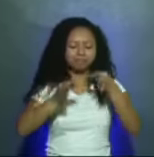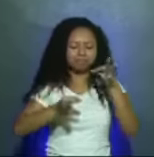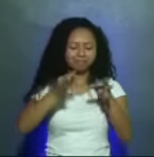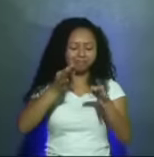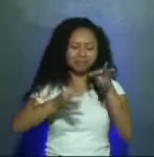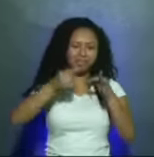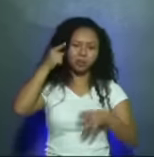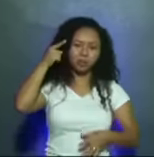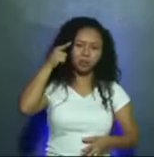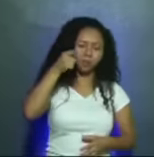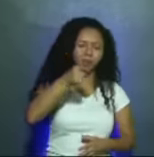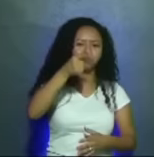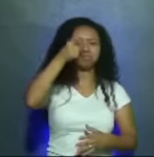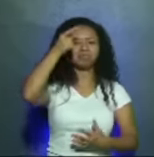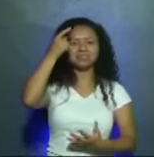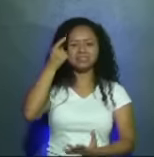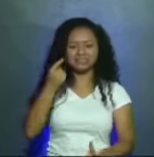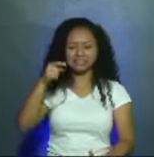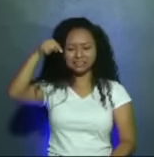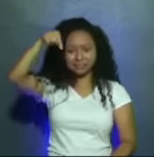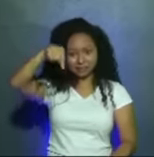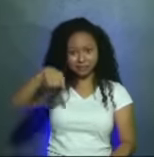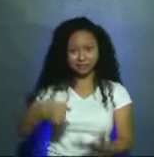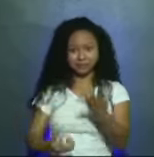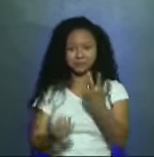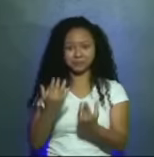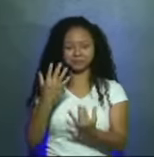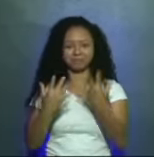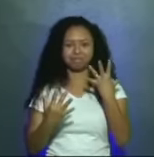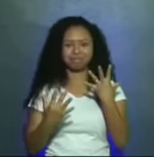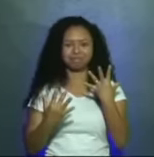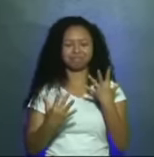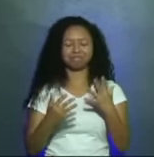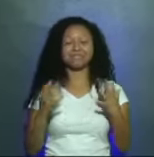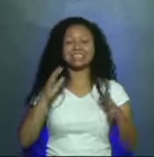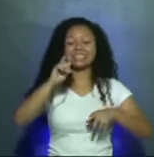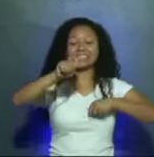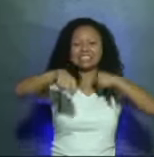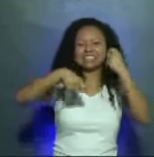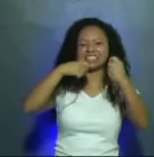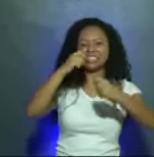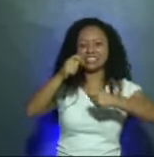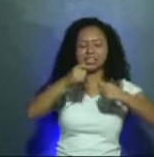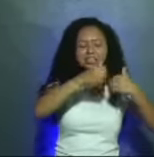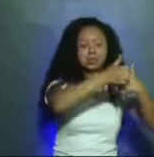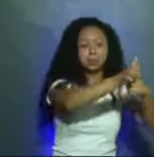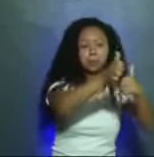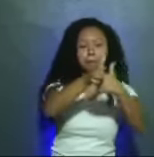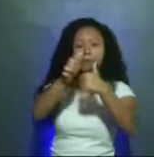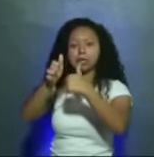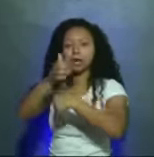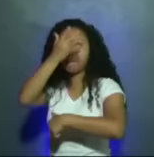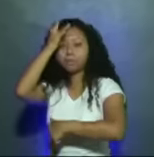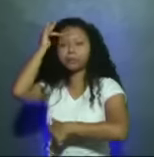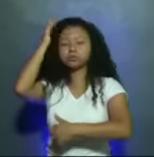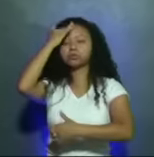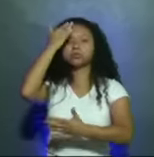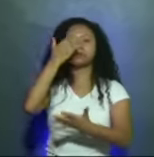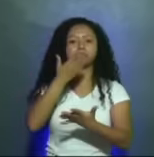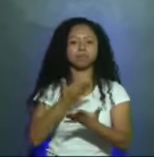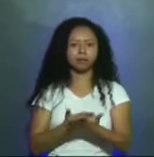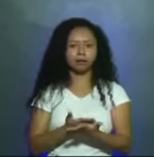sinais acompanharão quem? Os que crerem. Os que crerem. Você